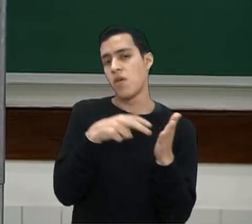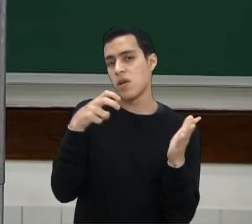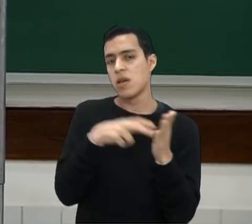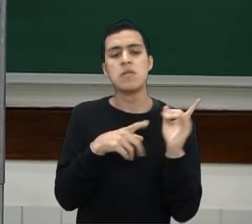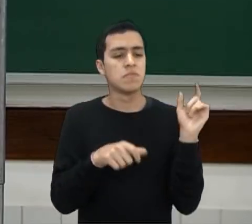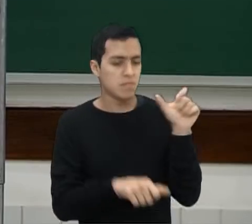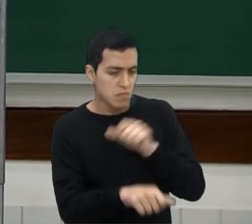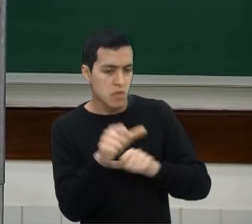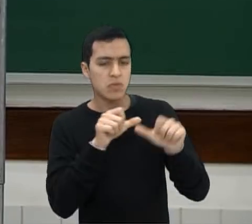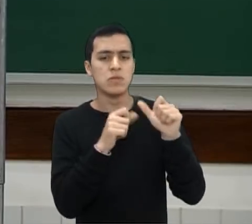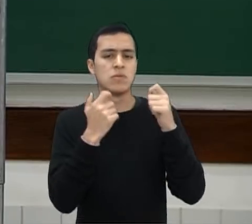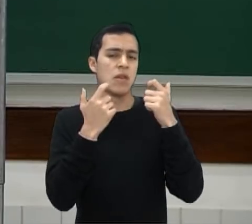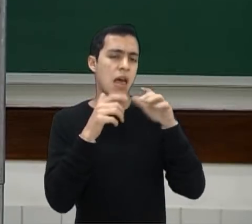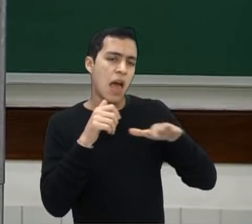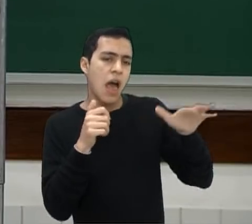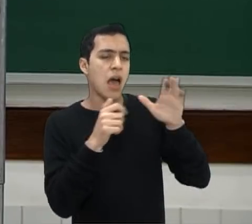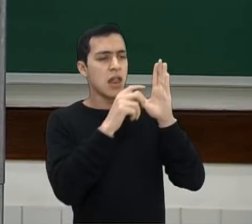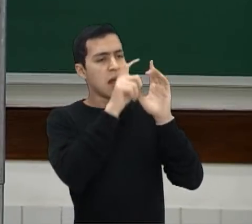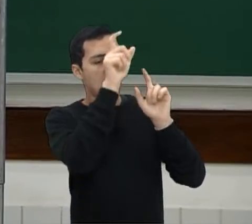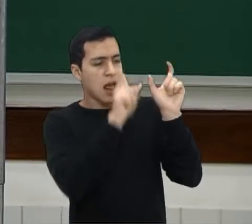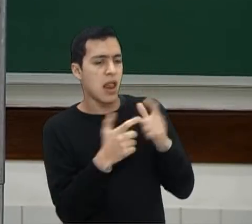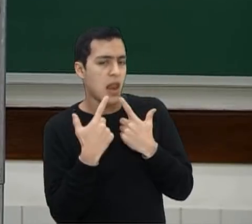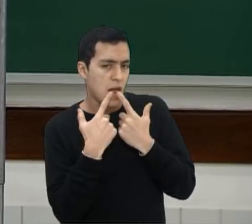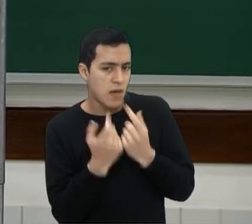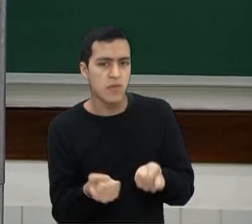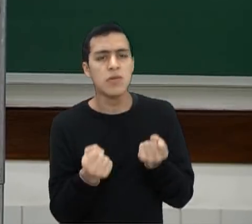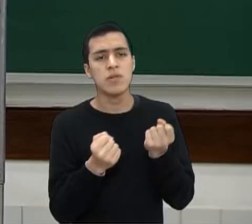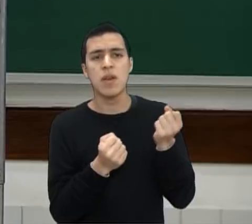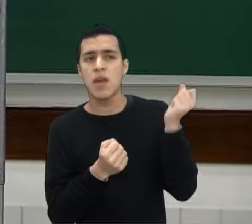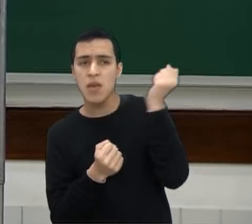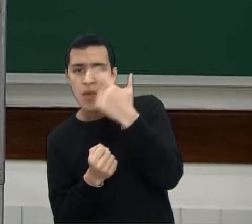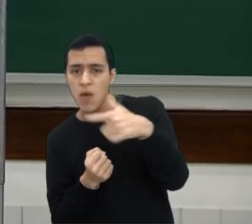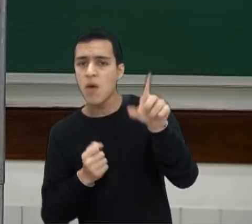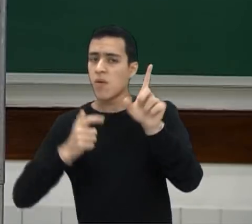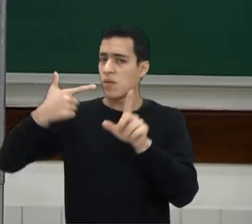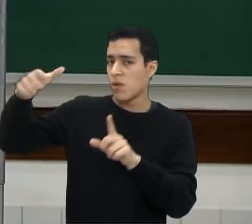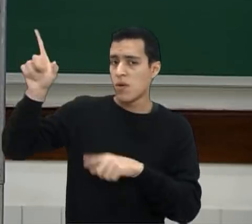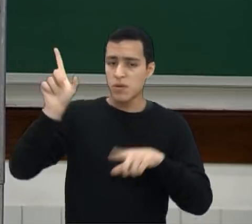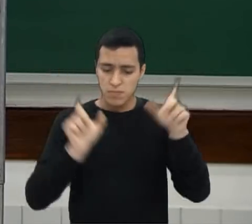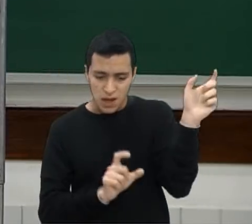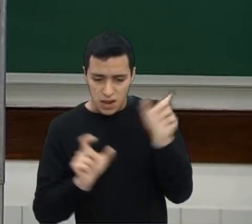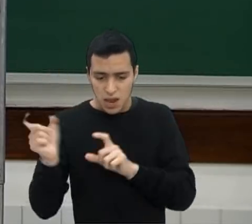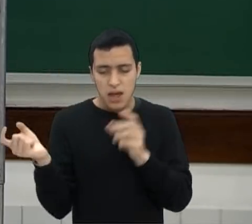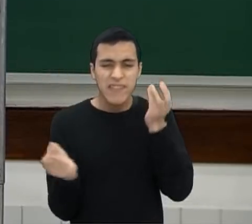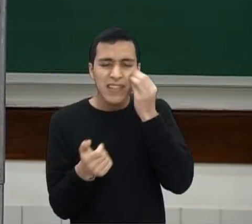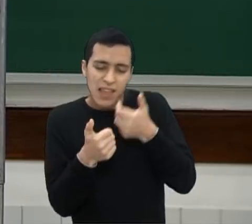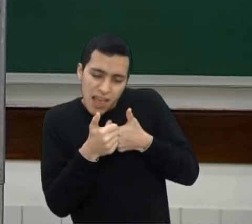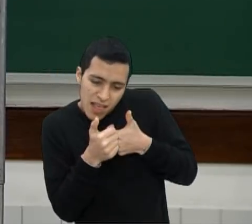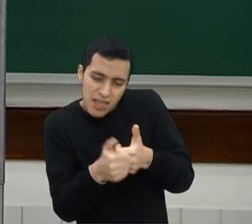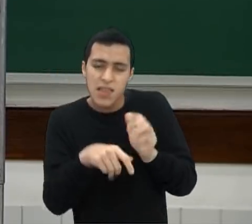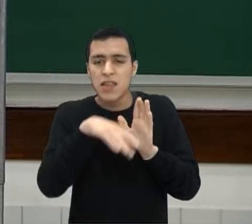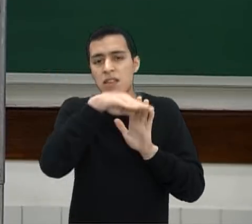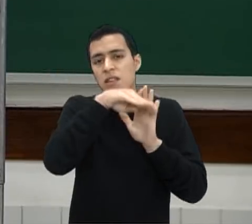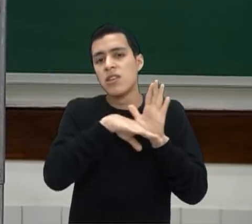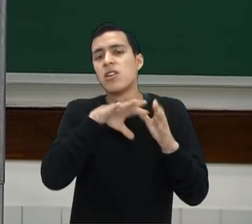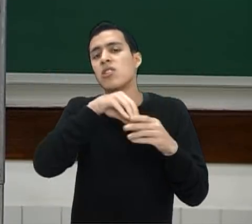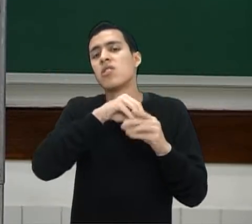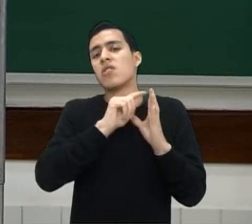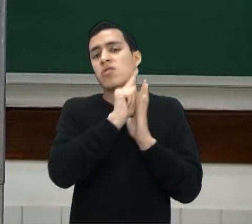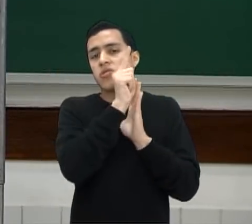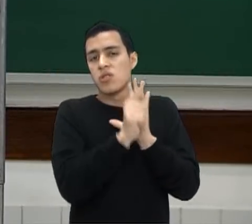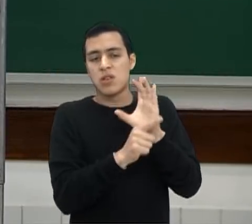eu mudo o repertório linguístico, escolho outras palavras, né? E tento atender ali as características do gênero dramático para que as